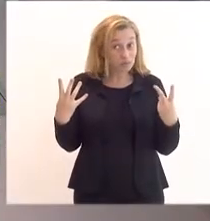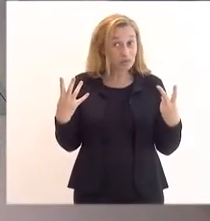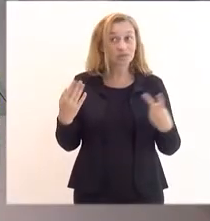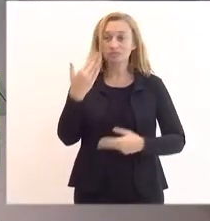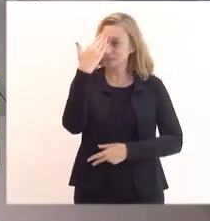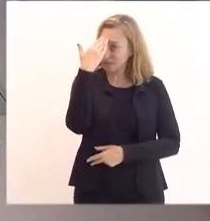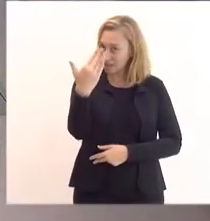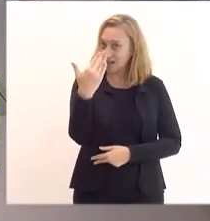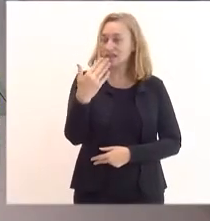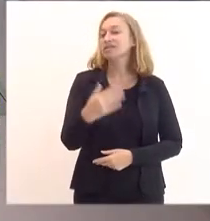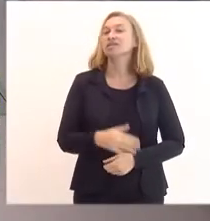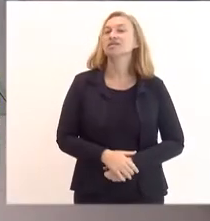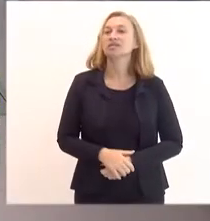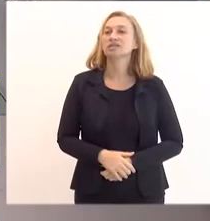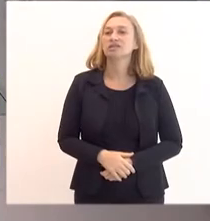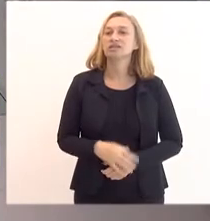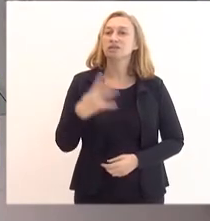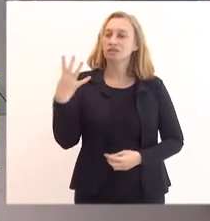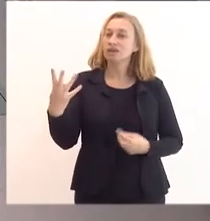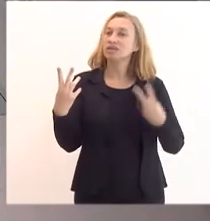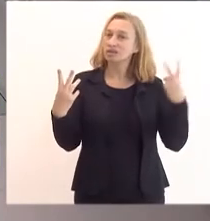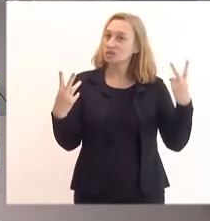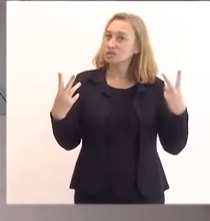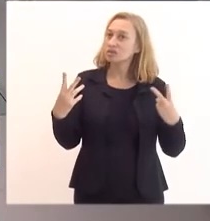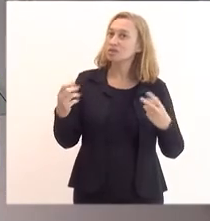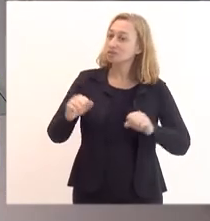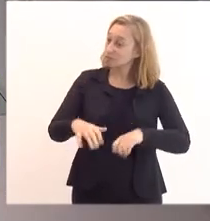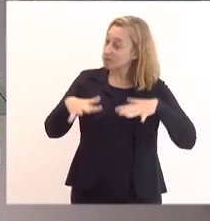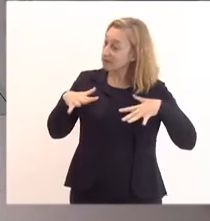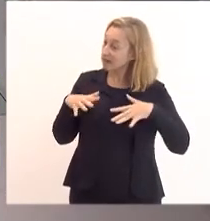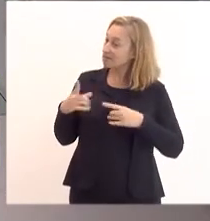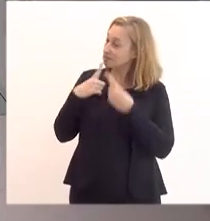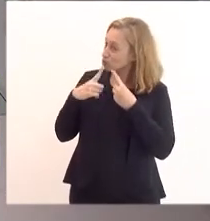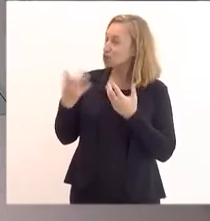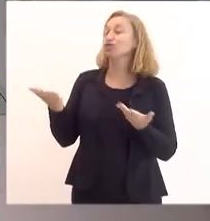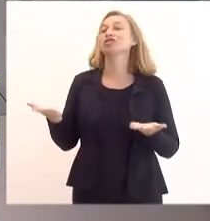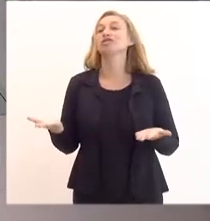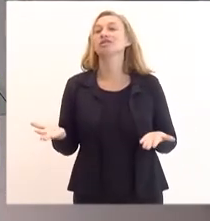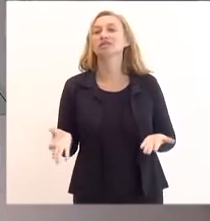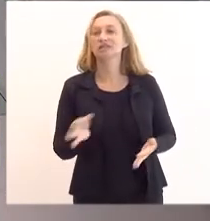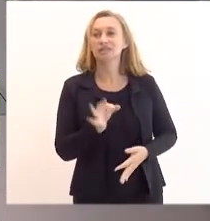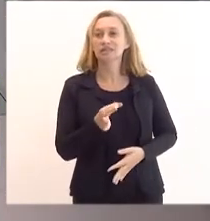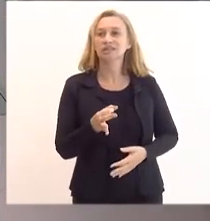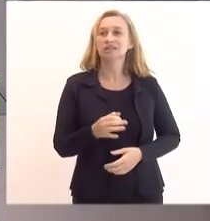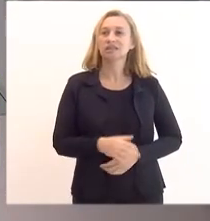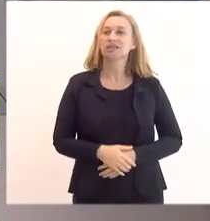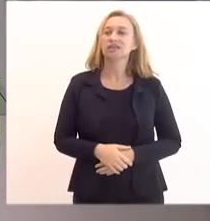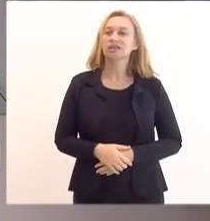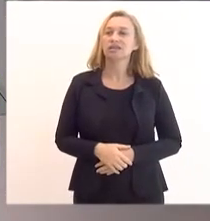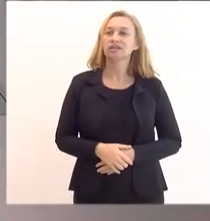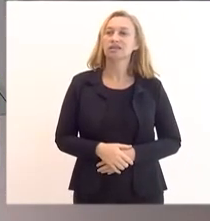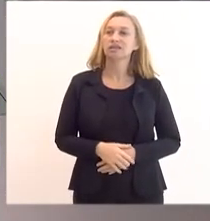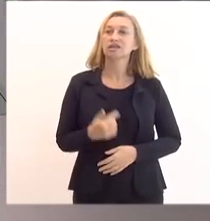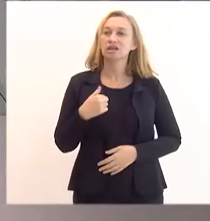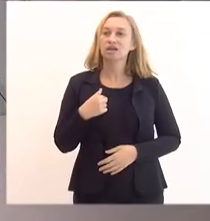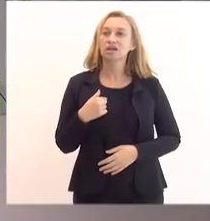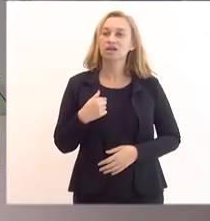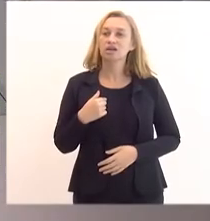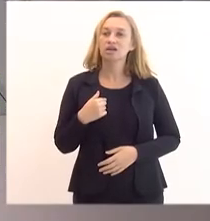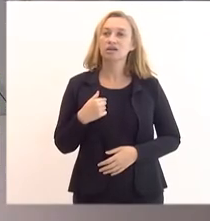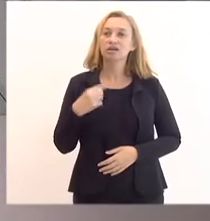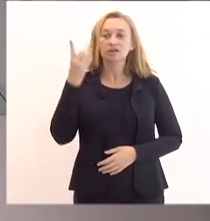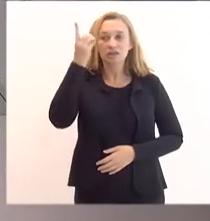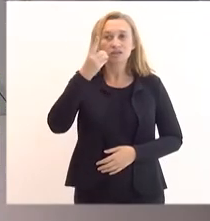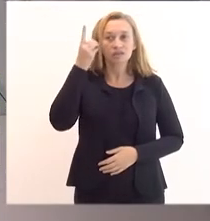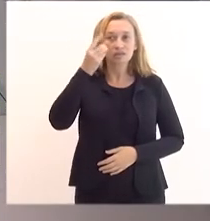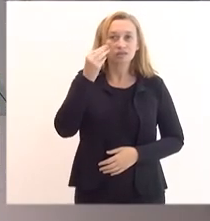deputado. 4-2. No plenário haverá minha discussão. 4-2. É, porque, na verdade... Eu quero votar, deputado Márcio. Ah, deputado